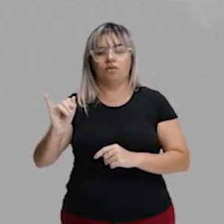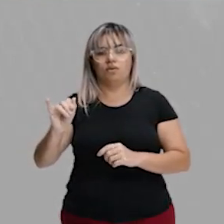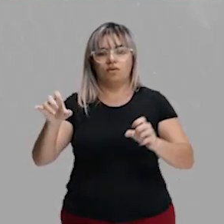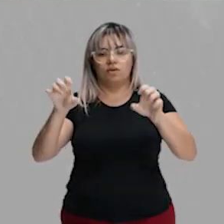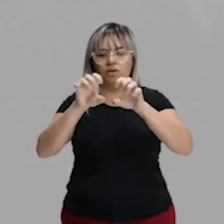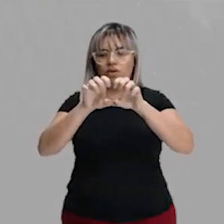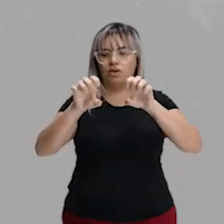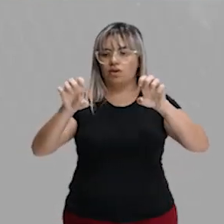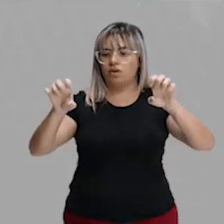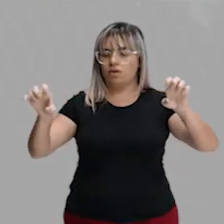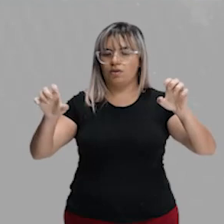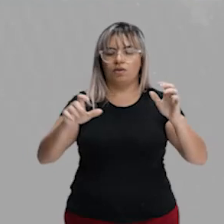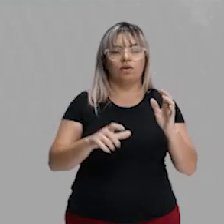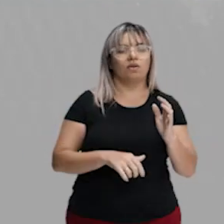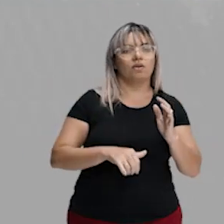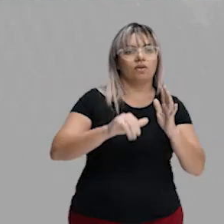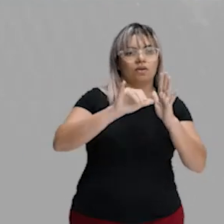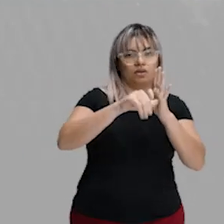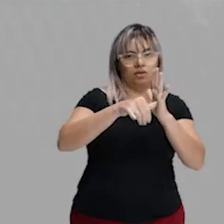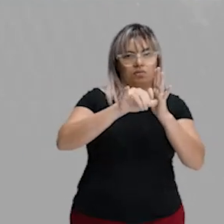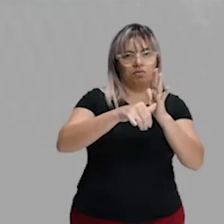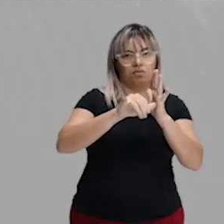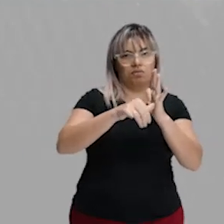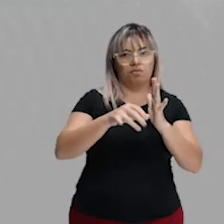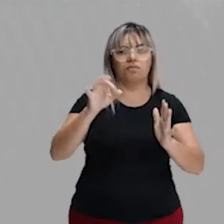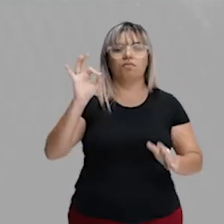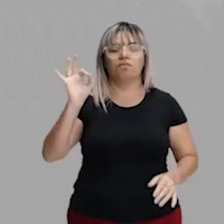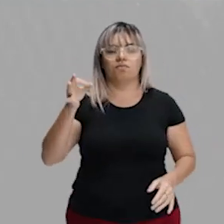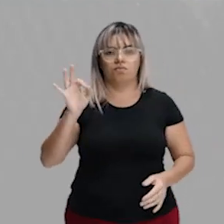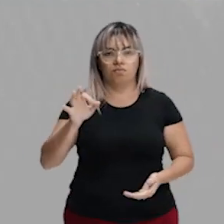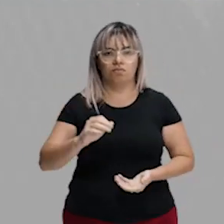equação do gerador, tá certo?